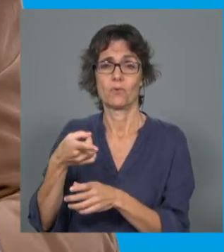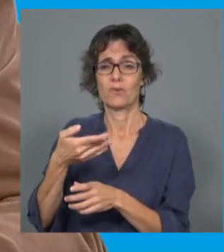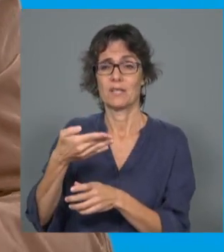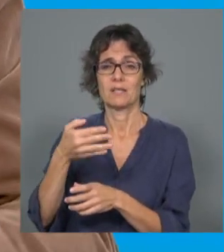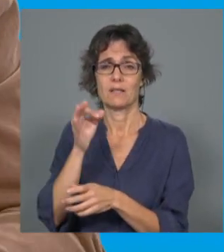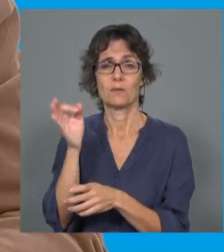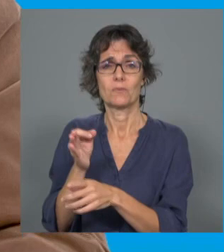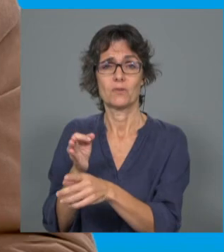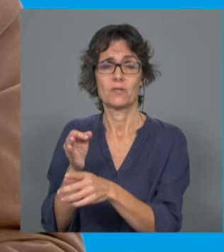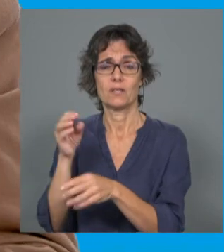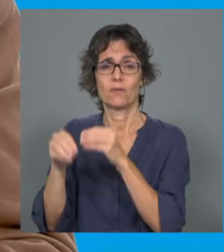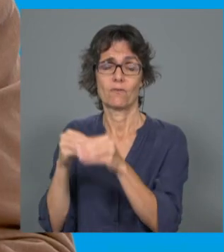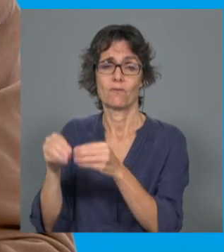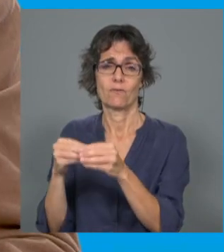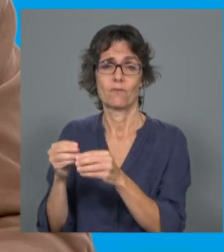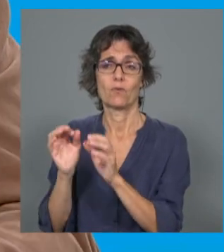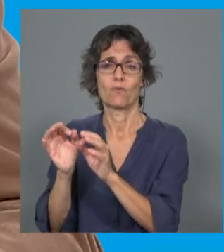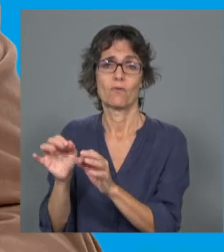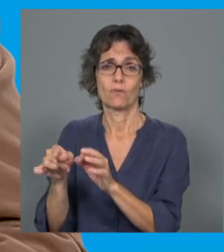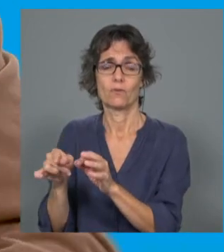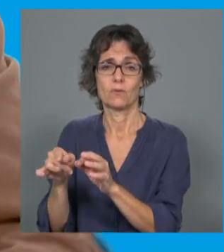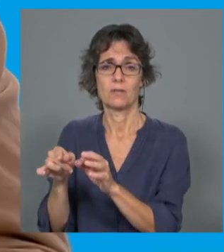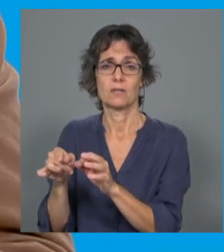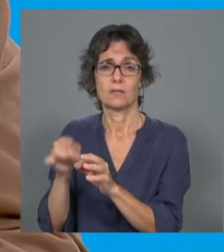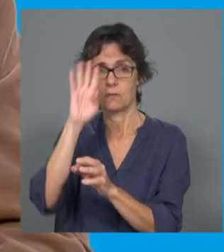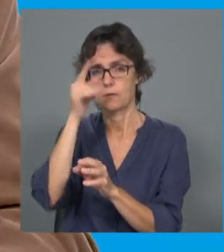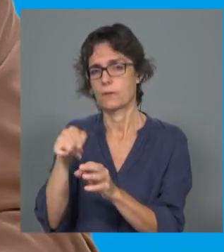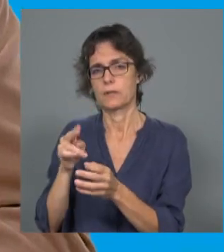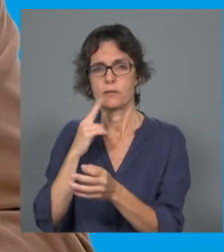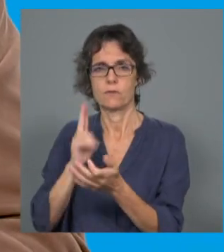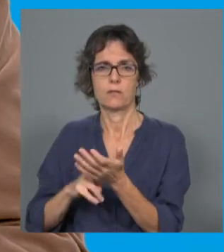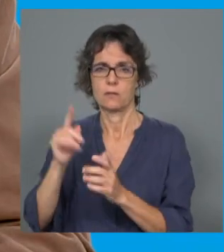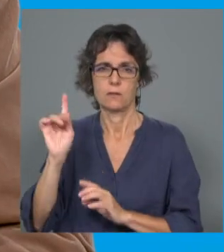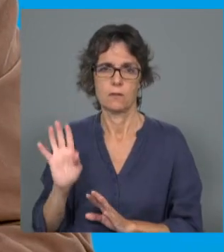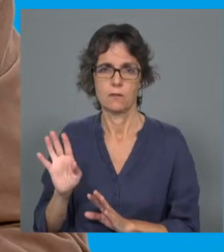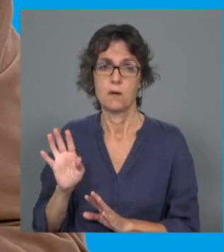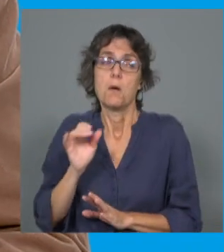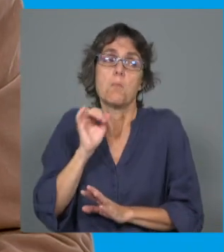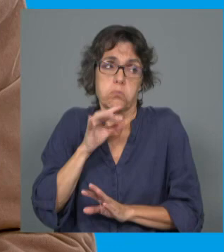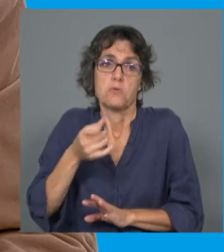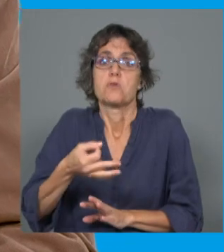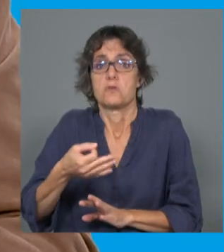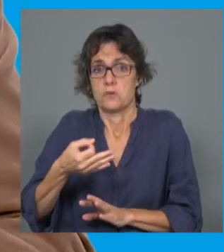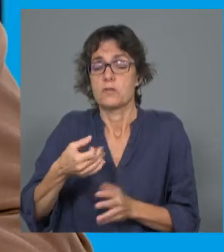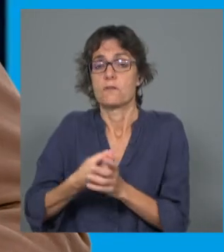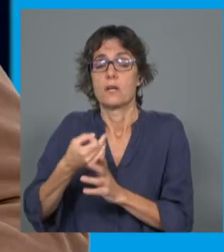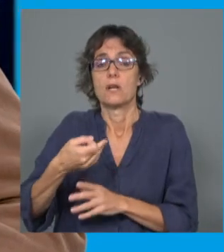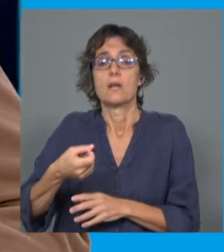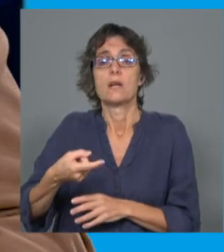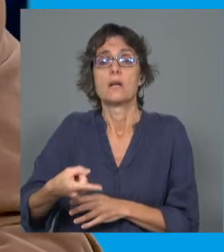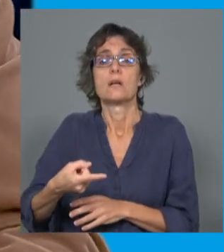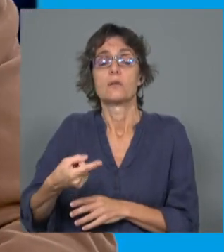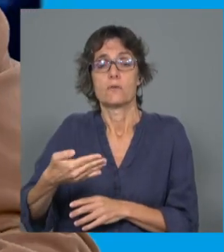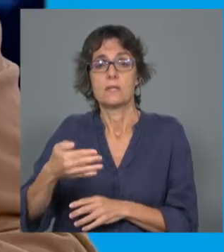de votos a favor, já se sabe que não é sério, não é? Até pode ser que haja 97% da urna de votos a favor. Como é que eles lá